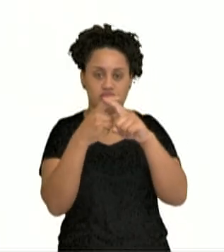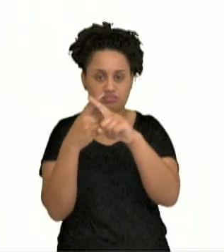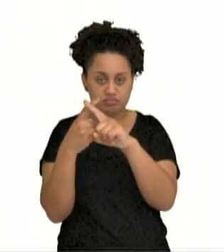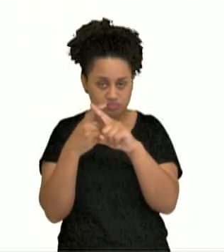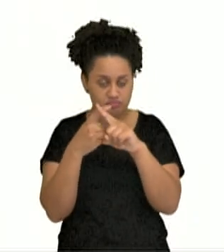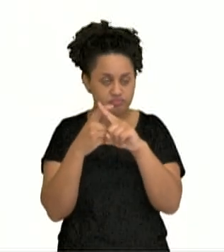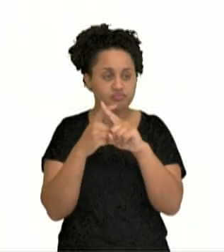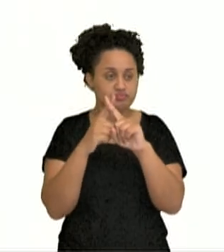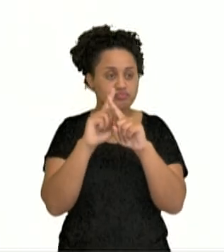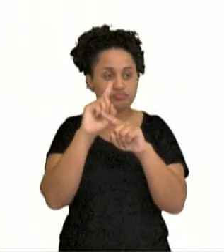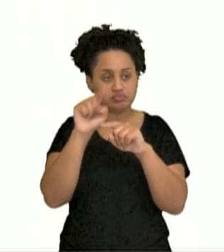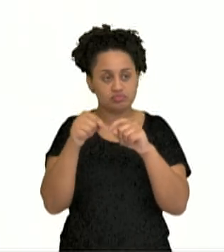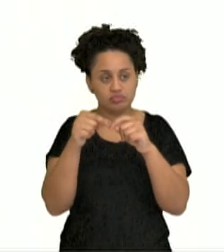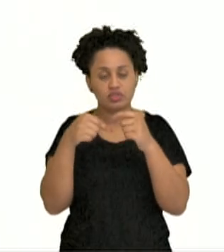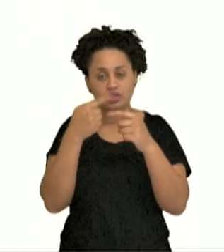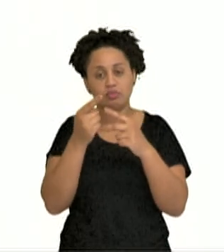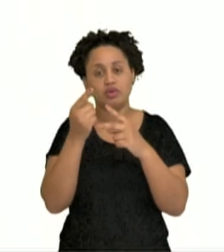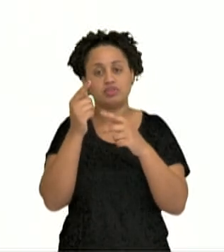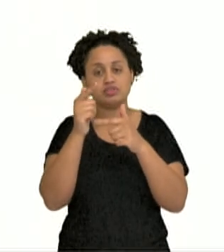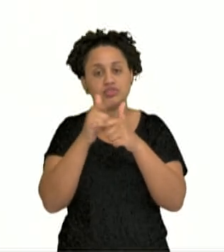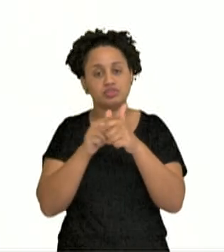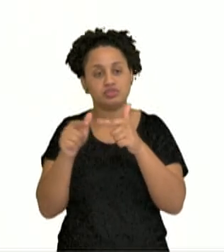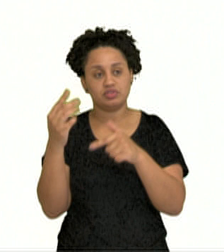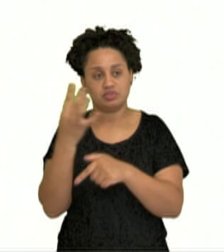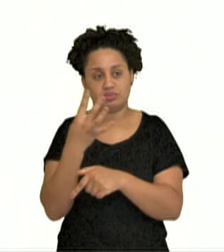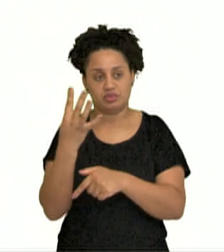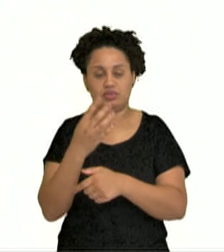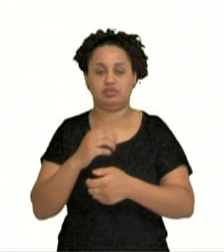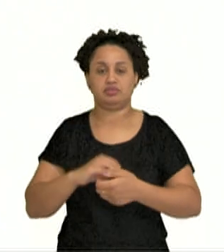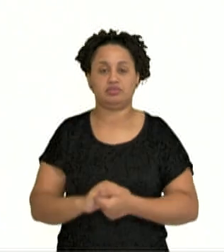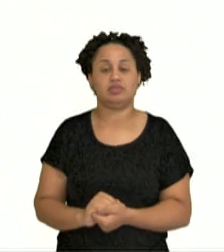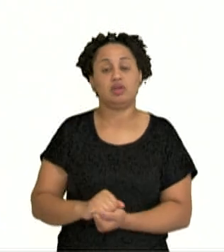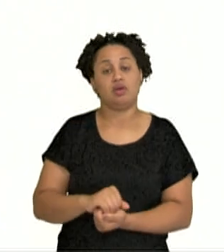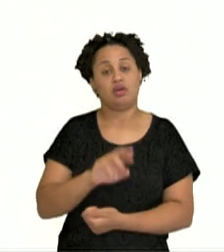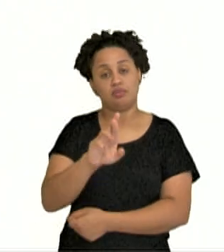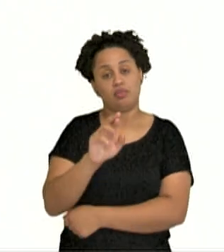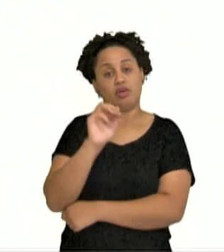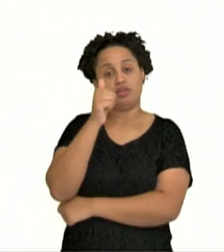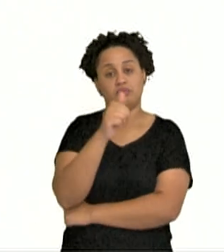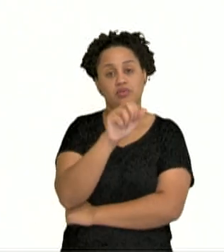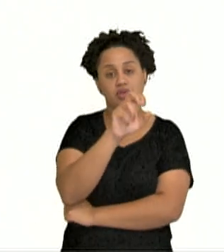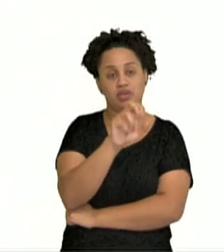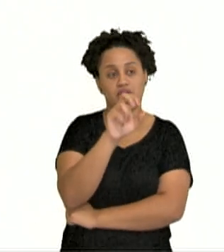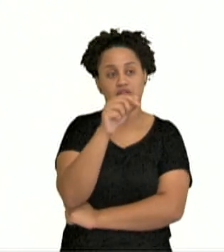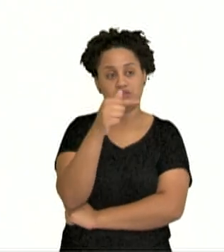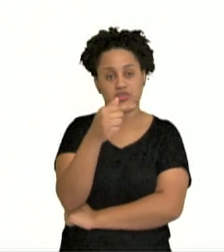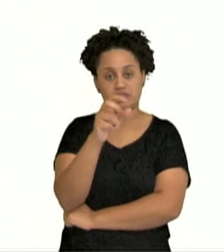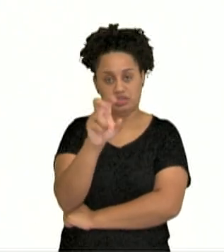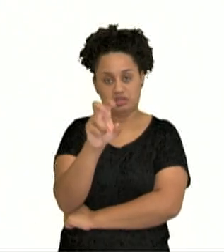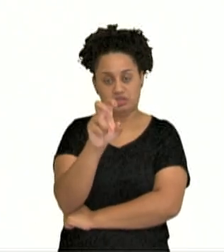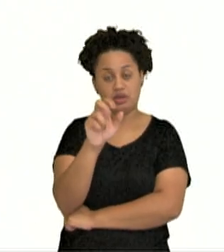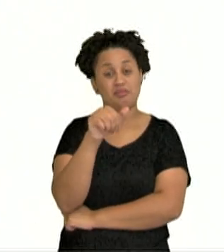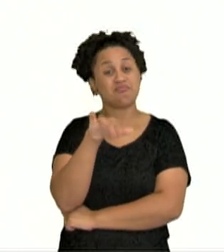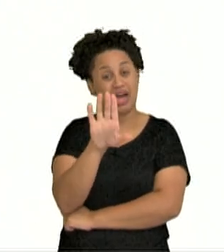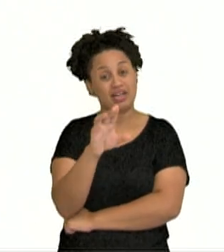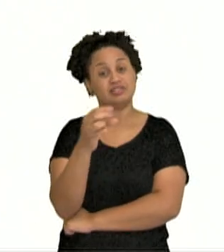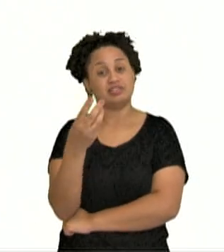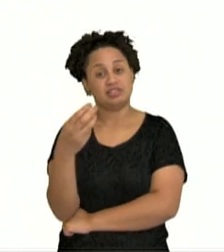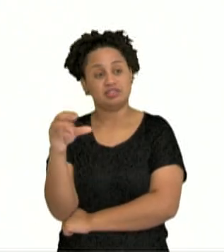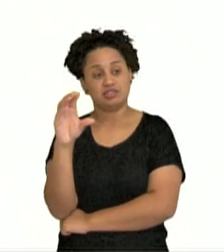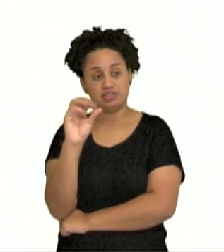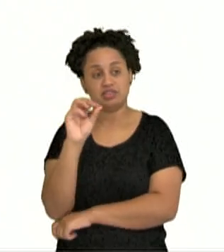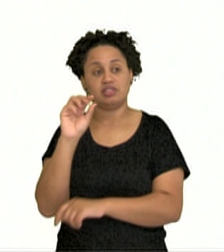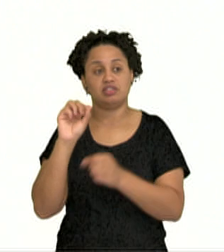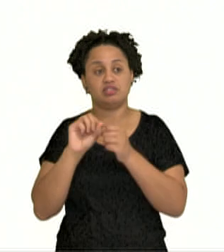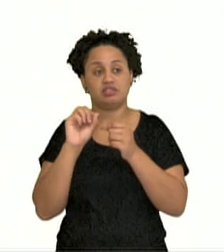35 por 180 dividido por 4, o ângulo de 1575, que é maior que 360. Fazemos